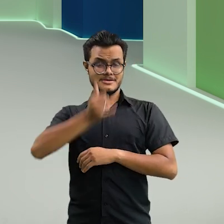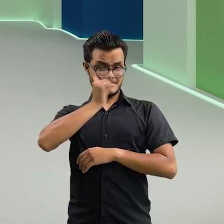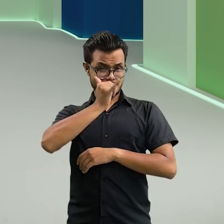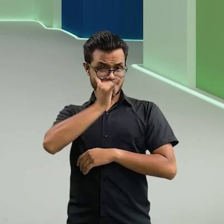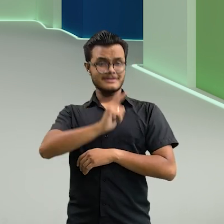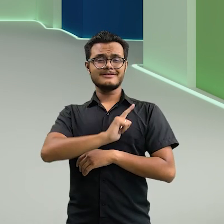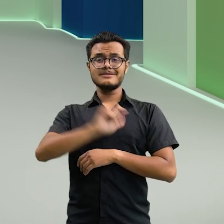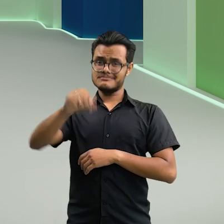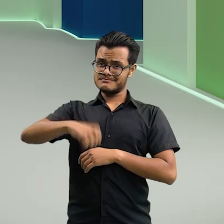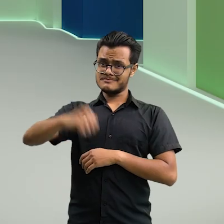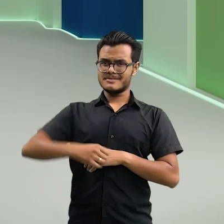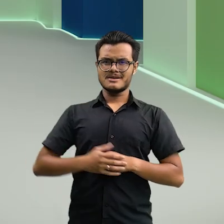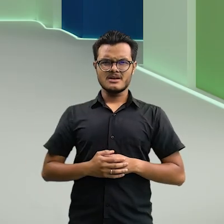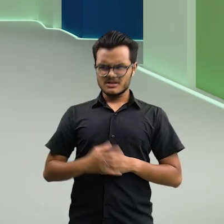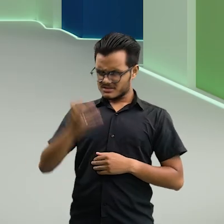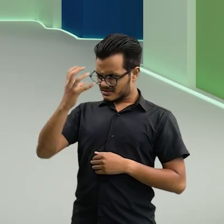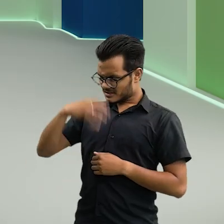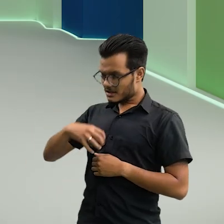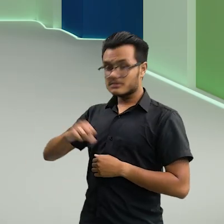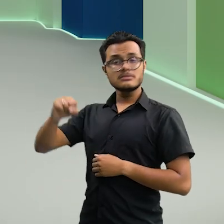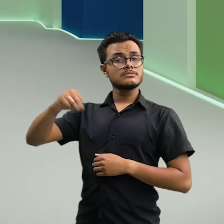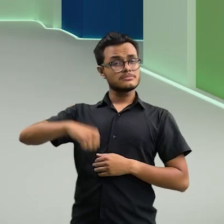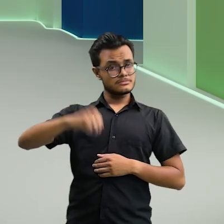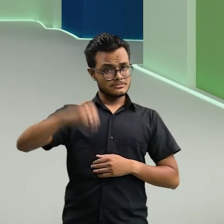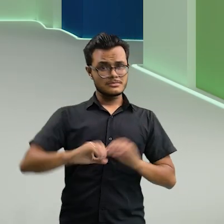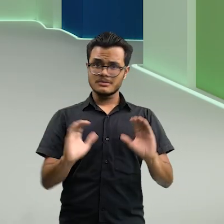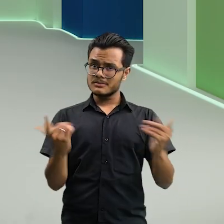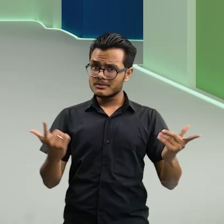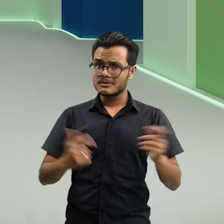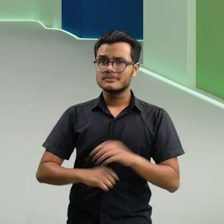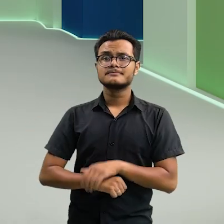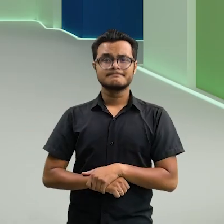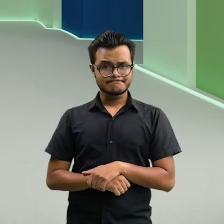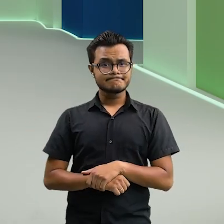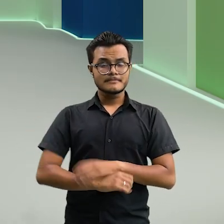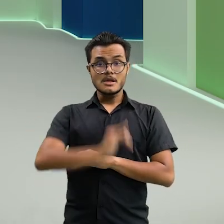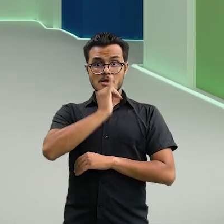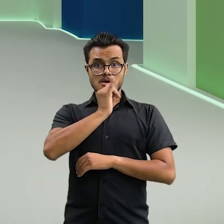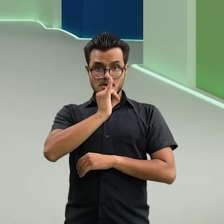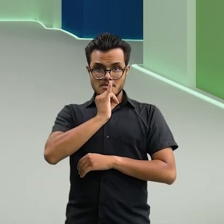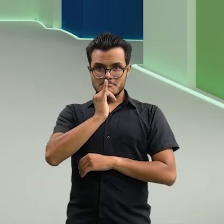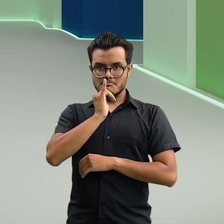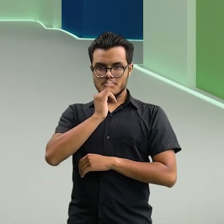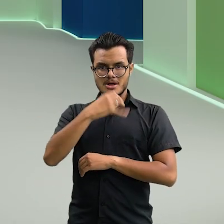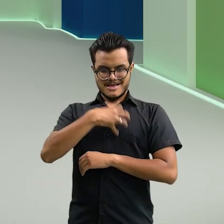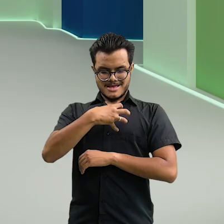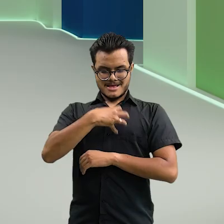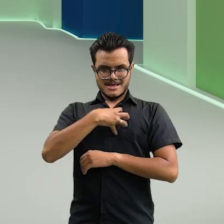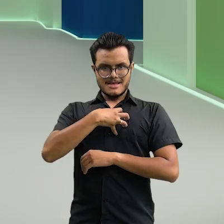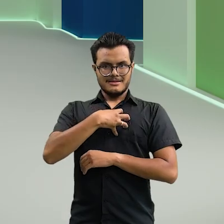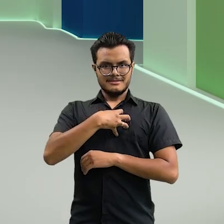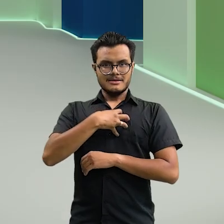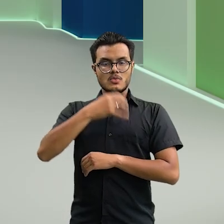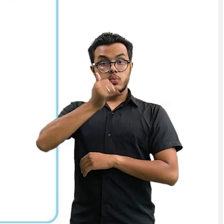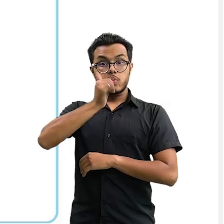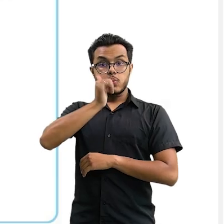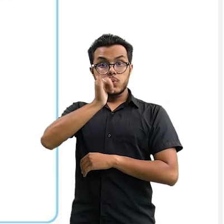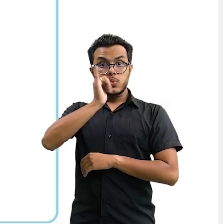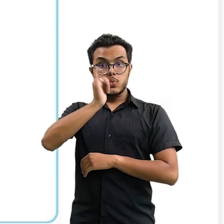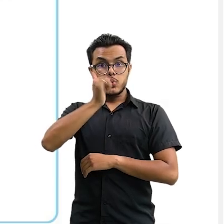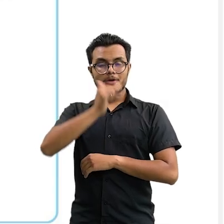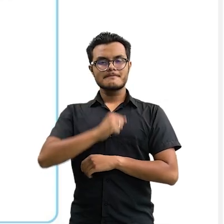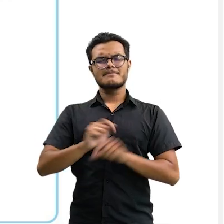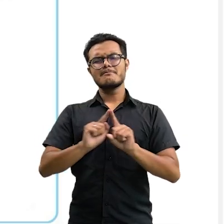eletricidade. Prof, eletricidade? Claro que sim. O impulso, ele é elétrico. Só que é